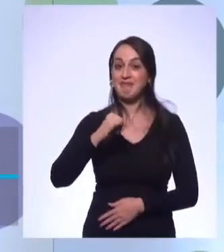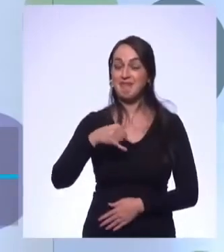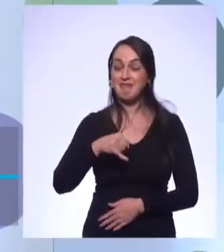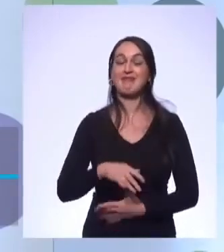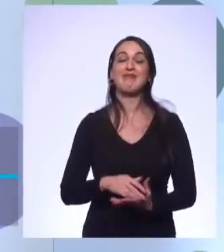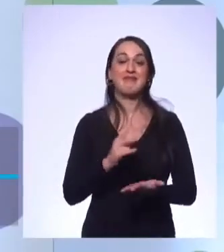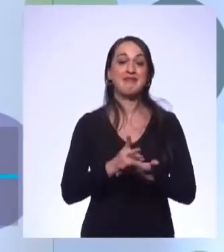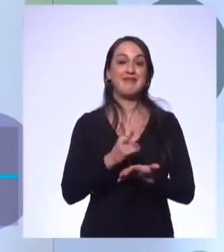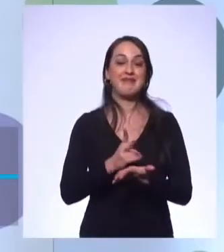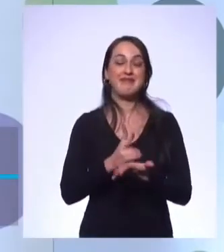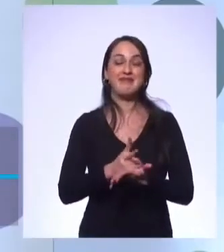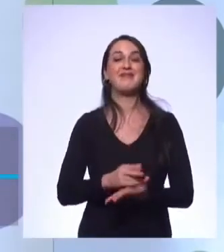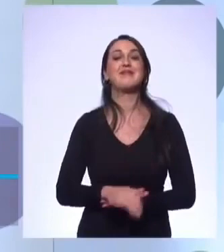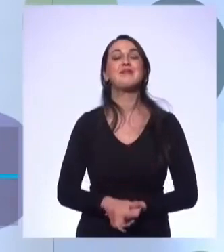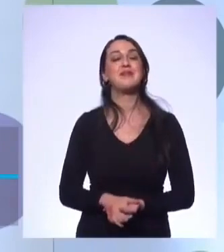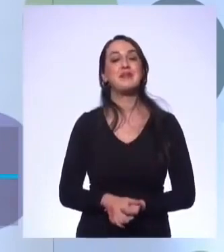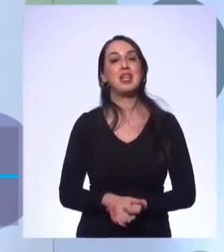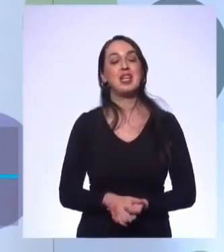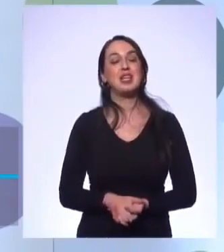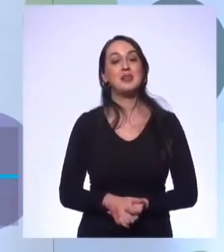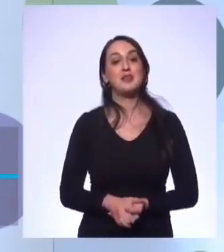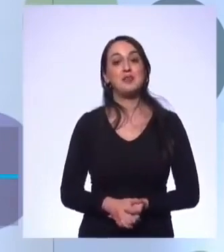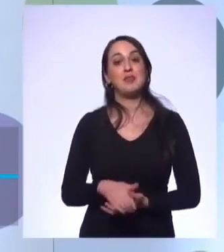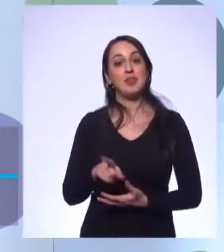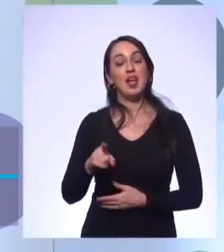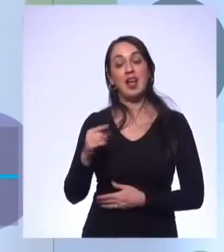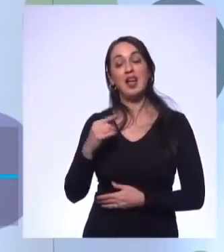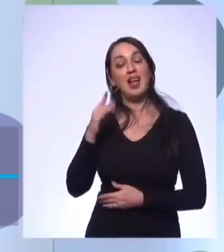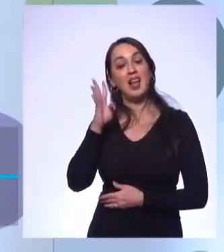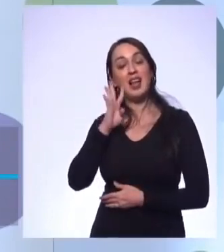reclamação a algo negativo. Eu ia falar assim, não, gosto de reclamar